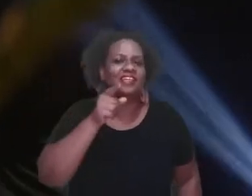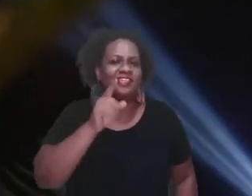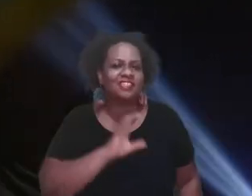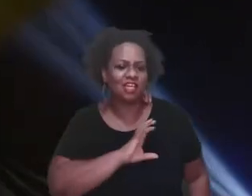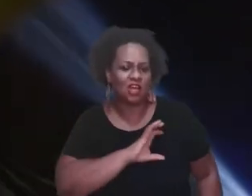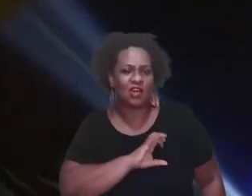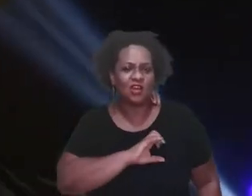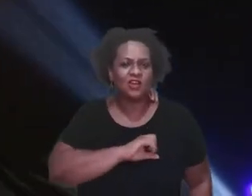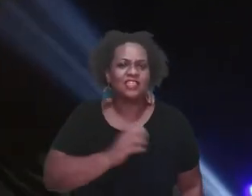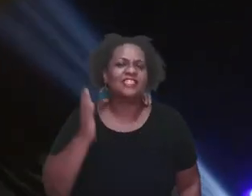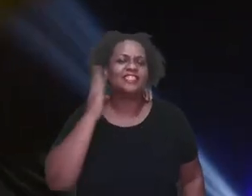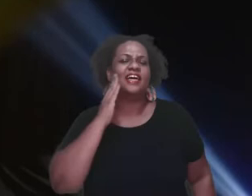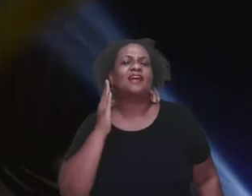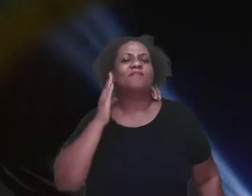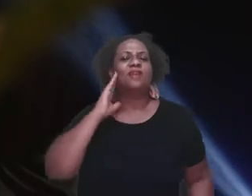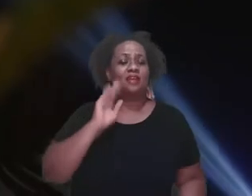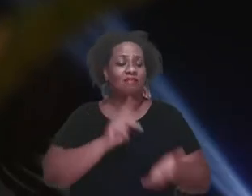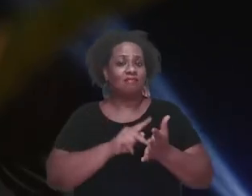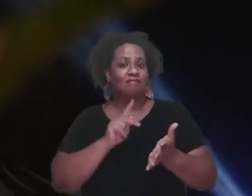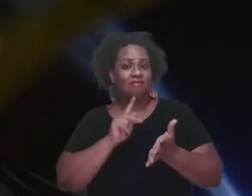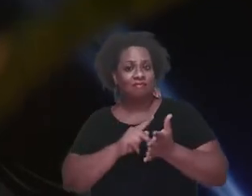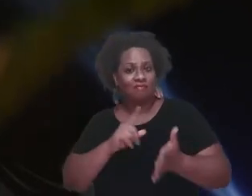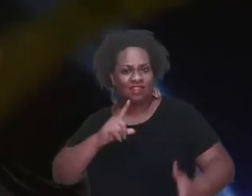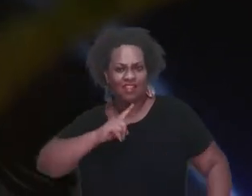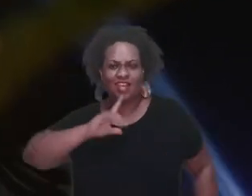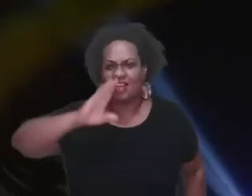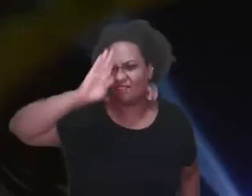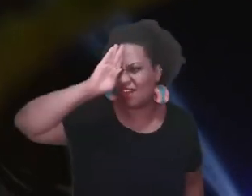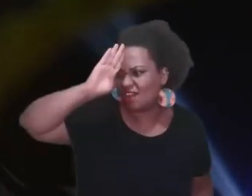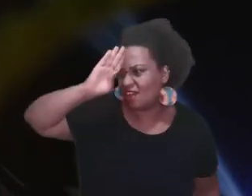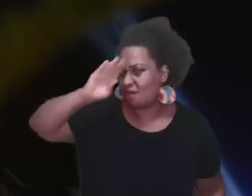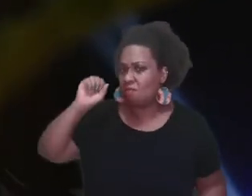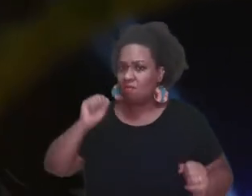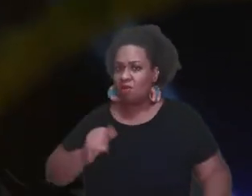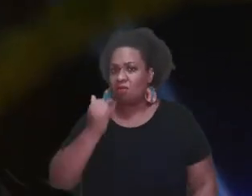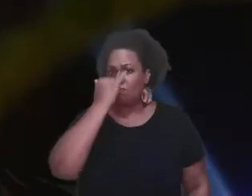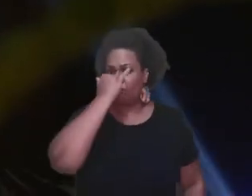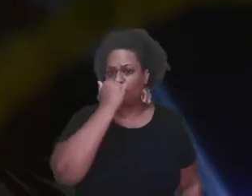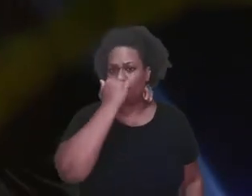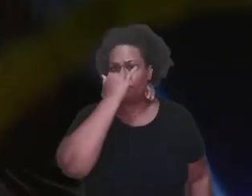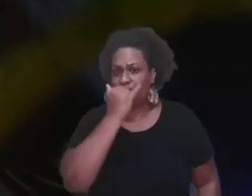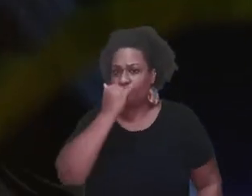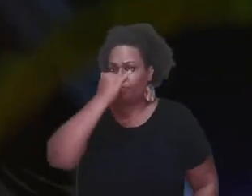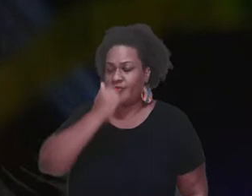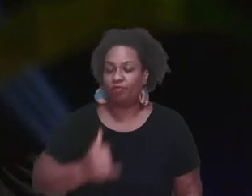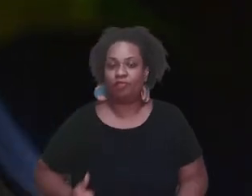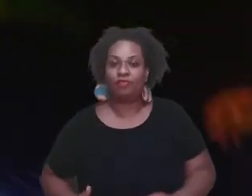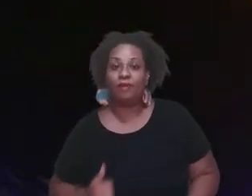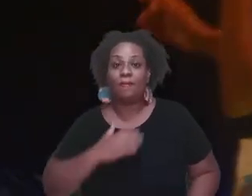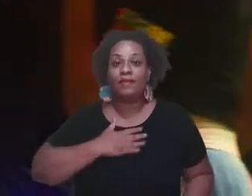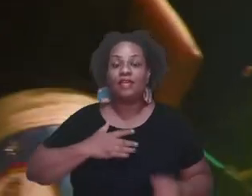que você gosta que quero saber a verdade quem apagou cidades dando entrada na lama